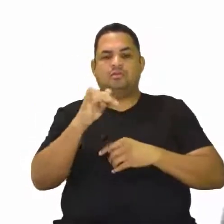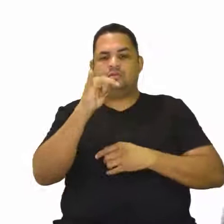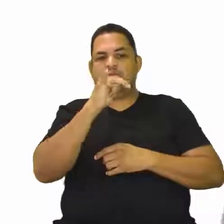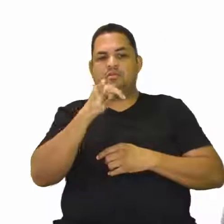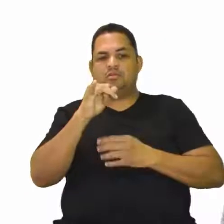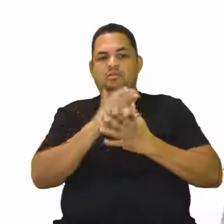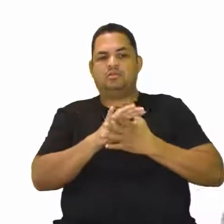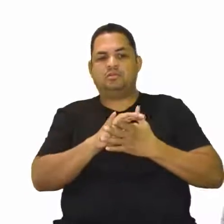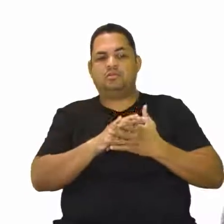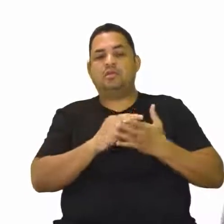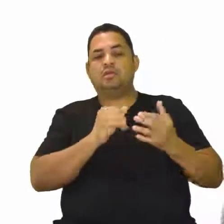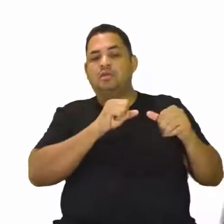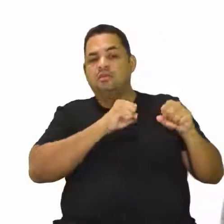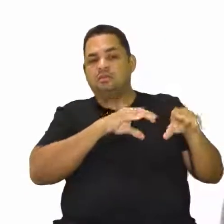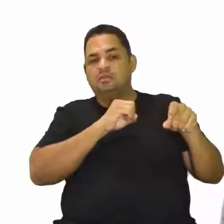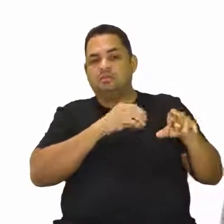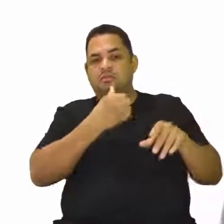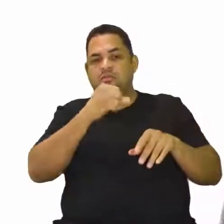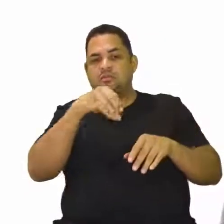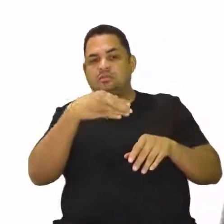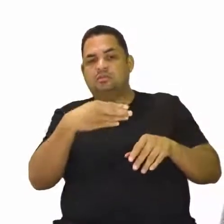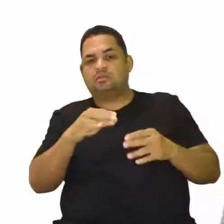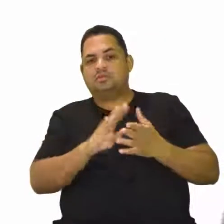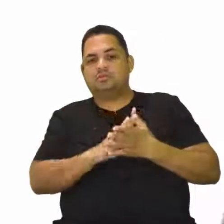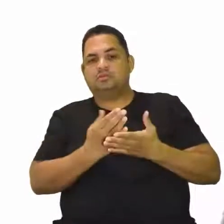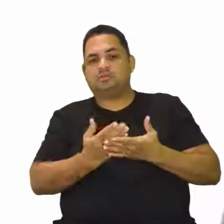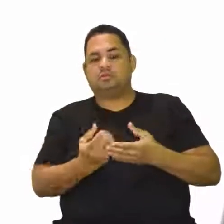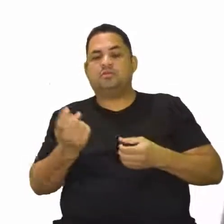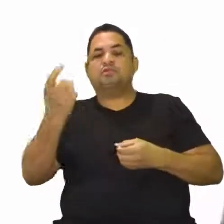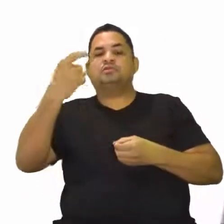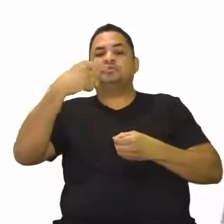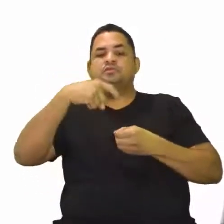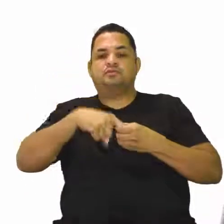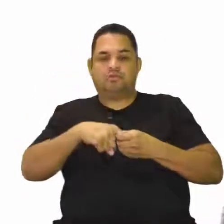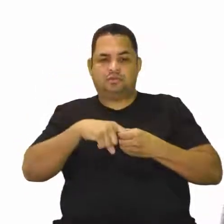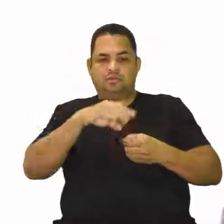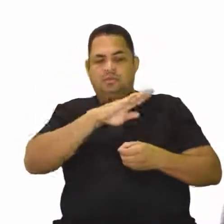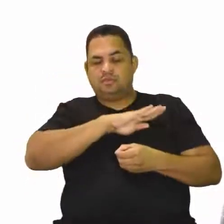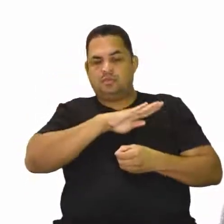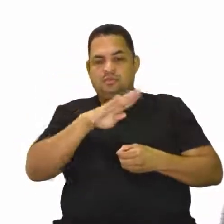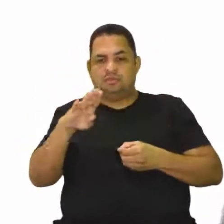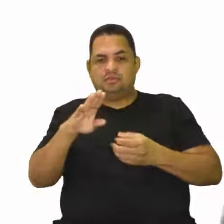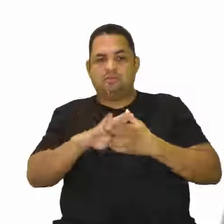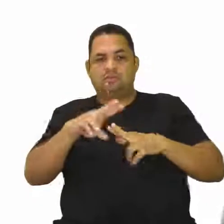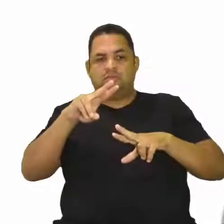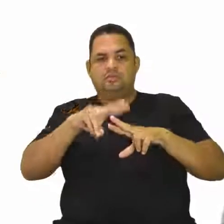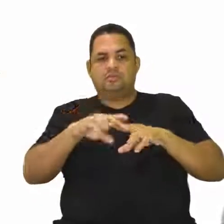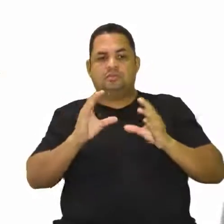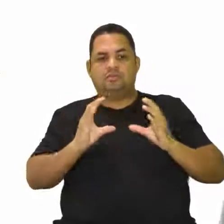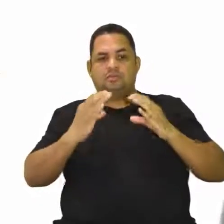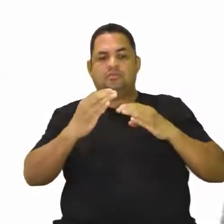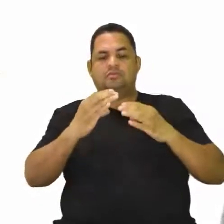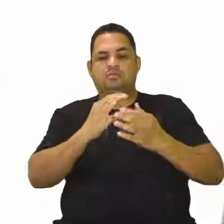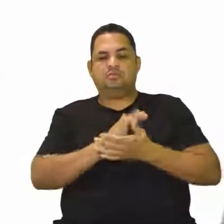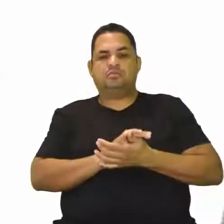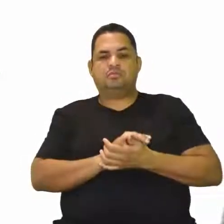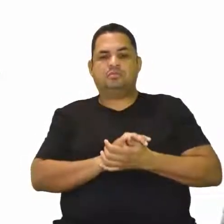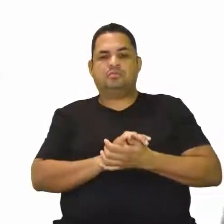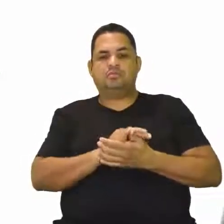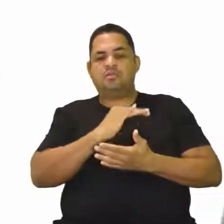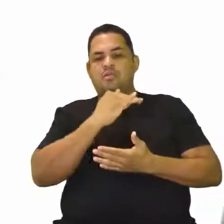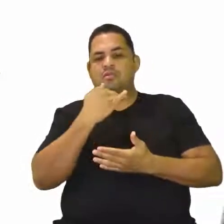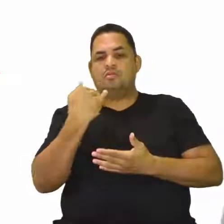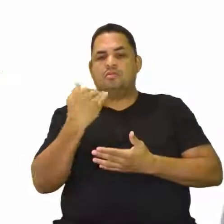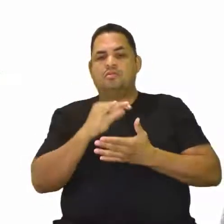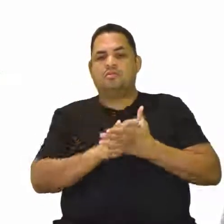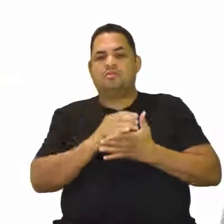43 mossolini volta a ser preso por camisa italianas sendo executado no dia